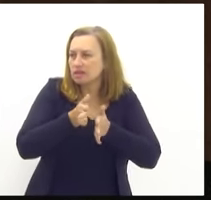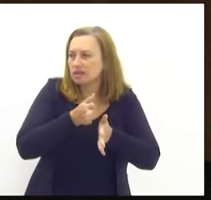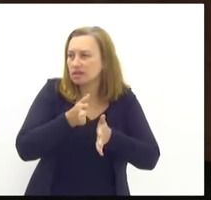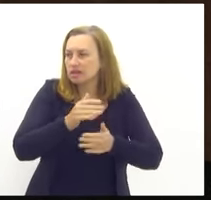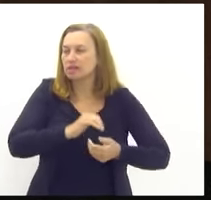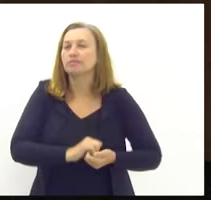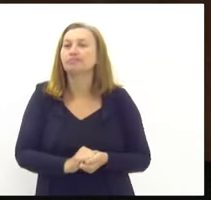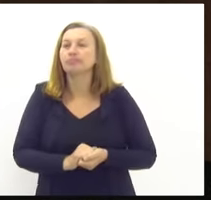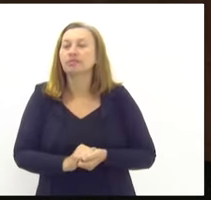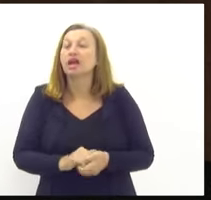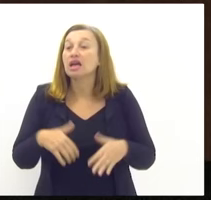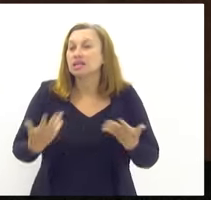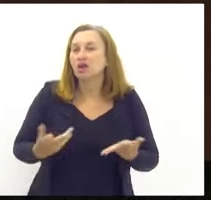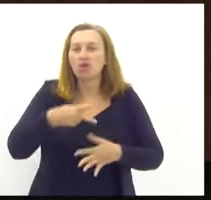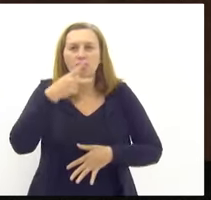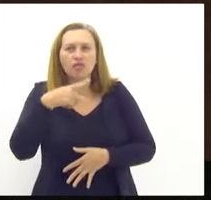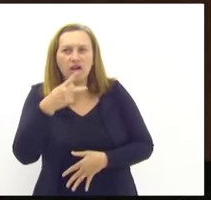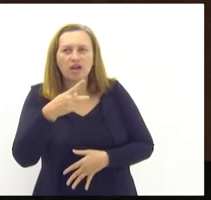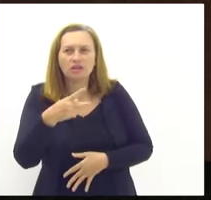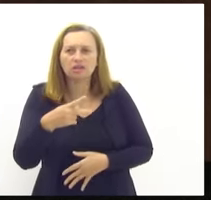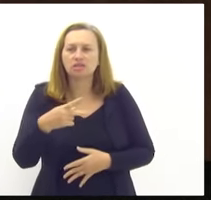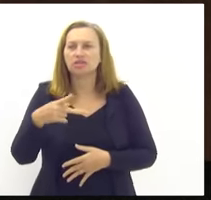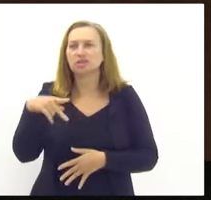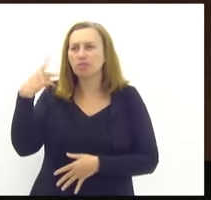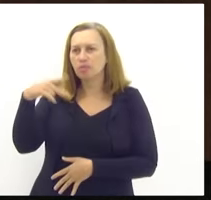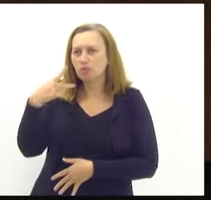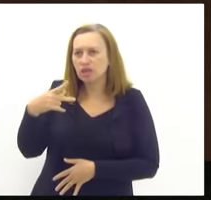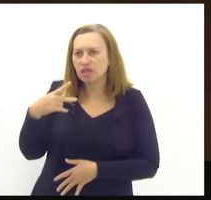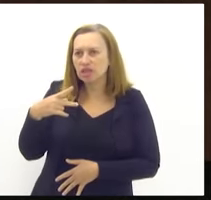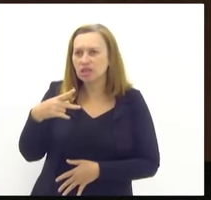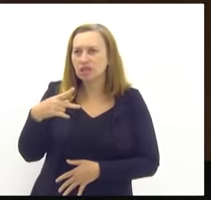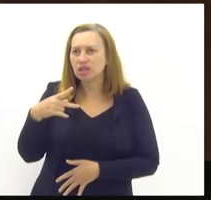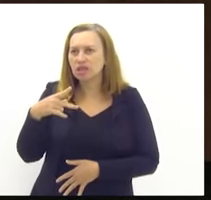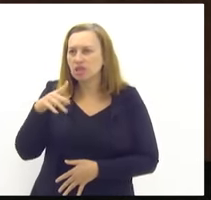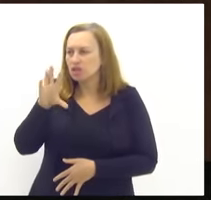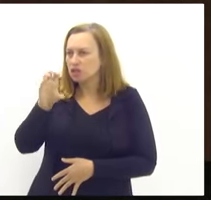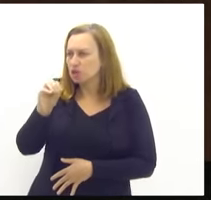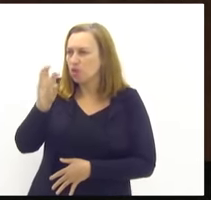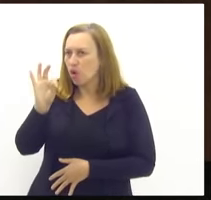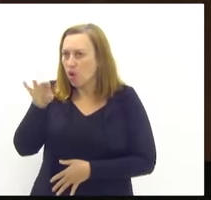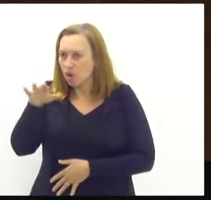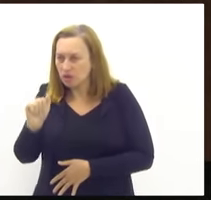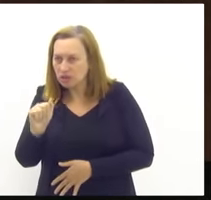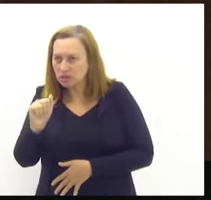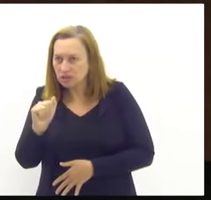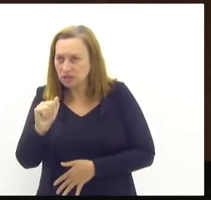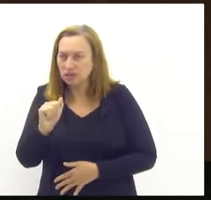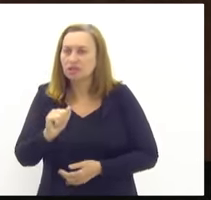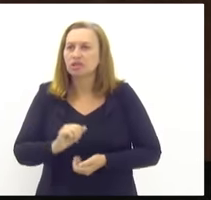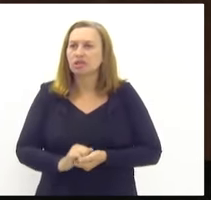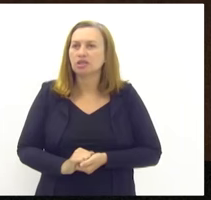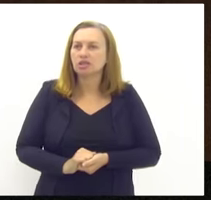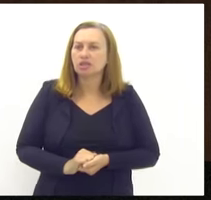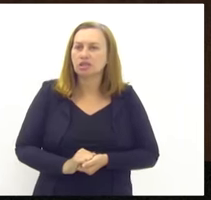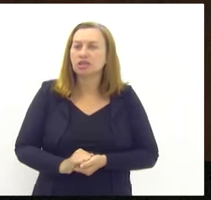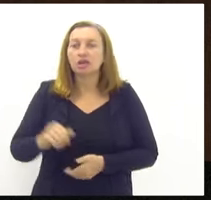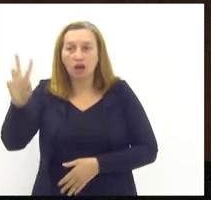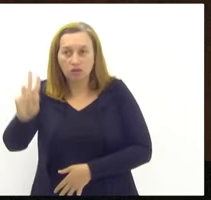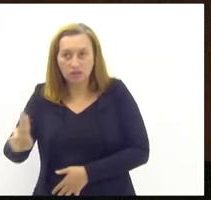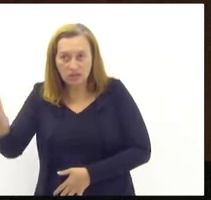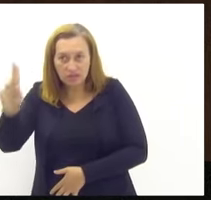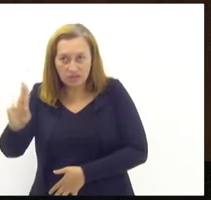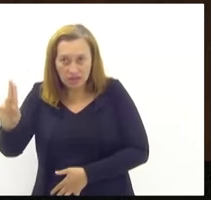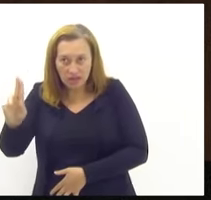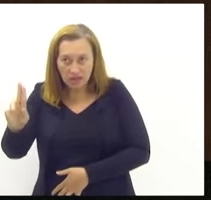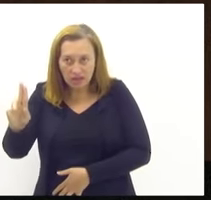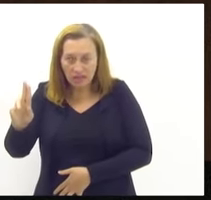acesso Então falo da política de cotas nas universidades estaduais da Qual a nossa uerg o enf são pioneiras